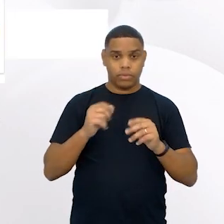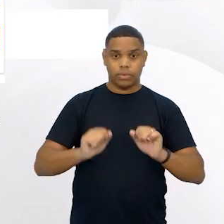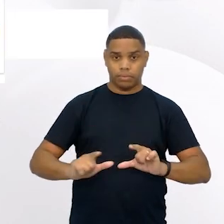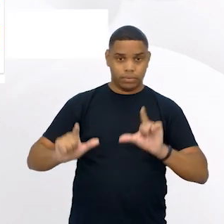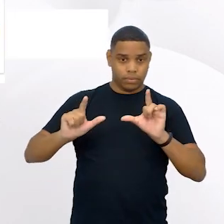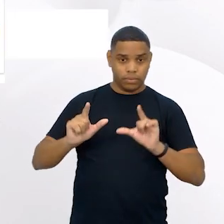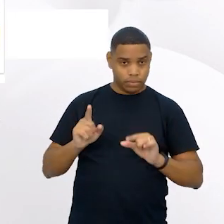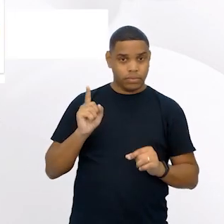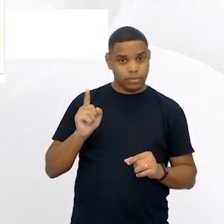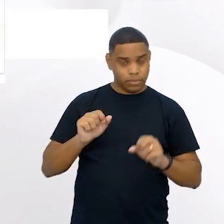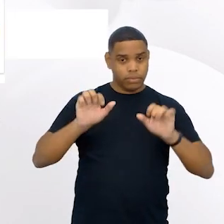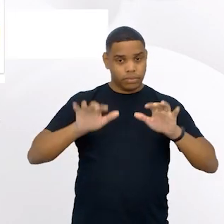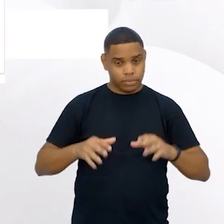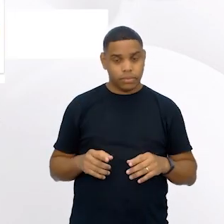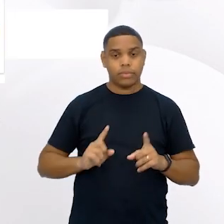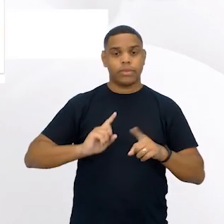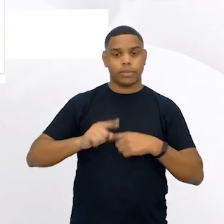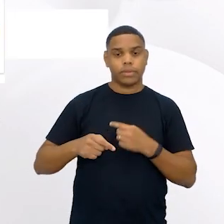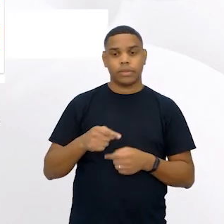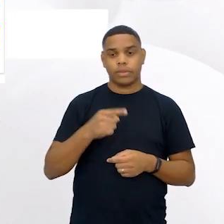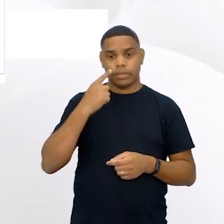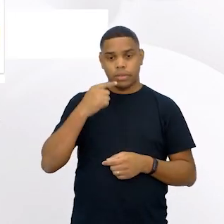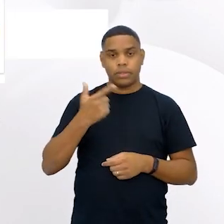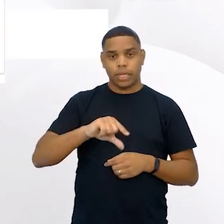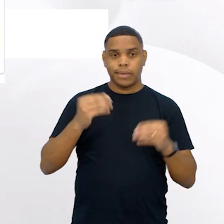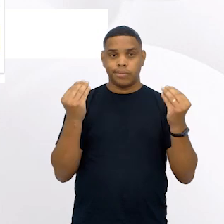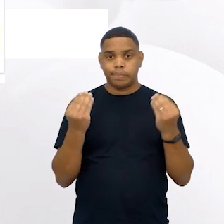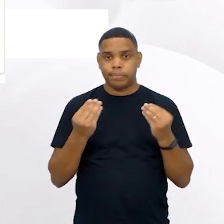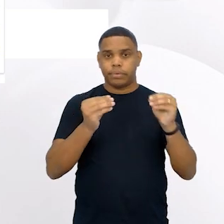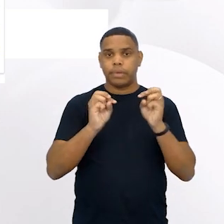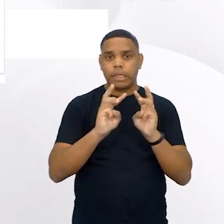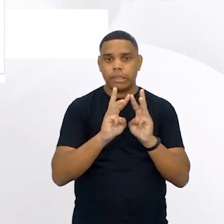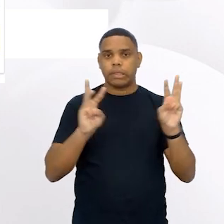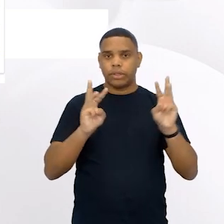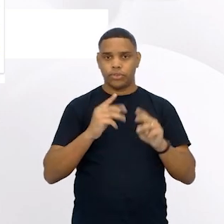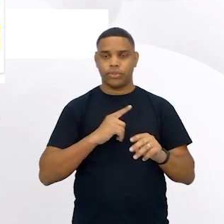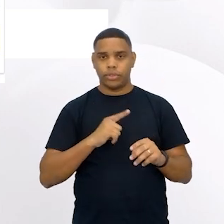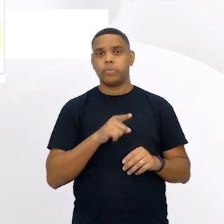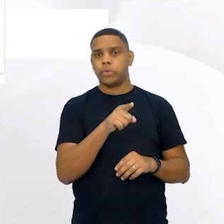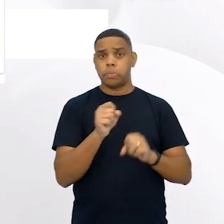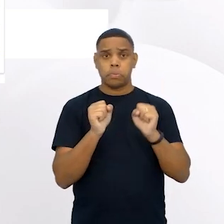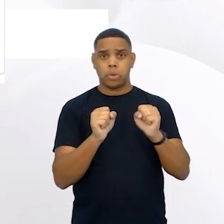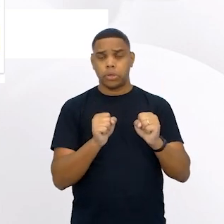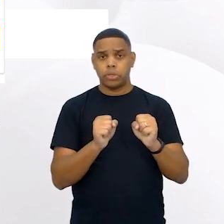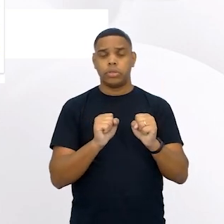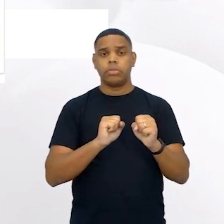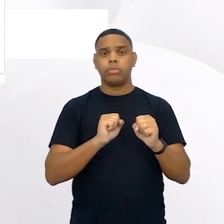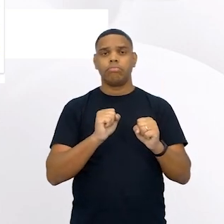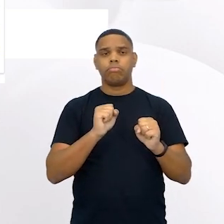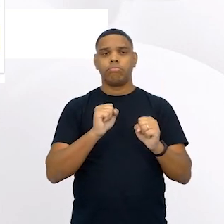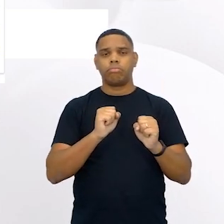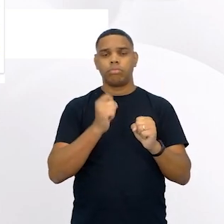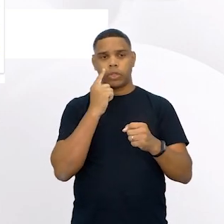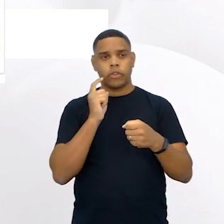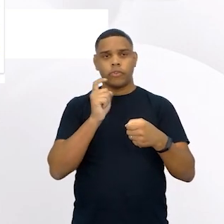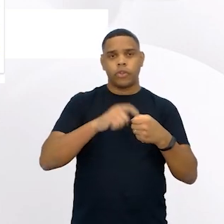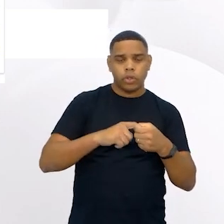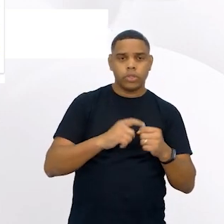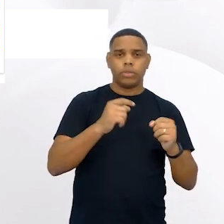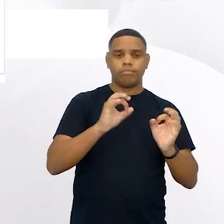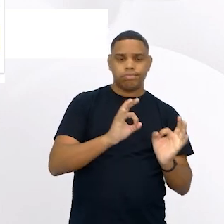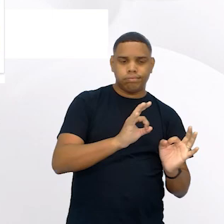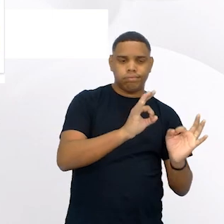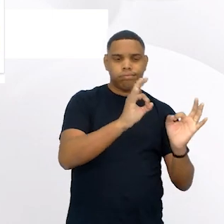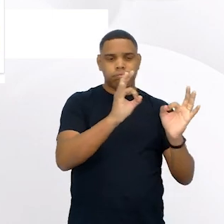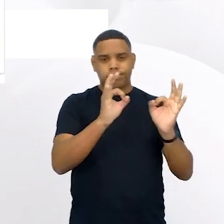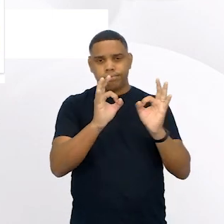tela, e depois isso daqui fica no repositório, essa formação. Então, você pode pegar, dar pausar o